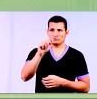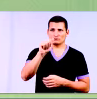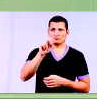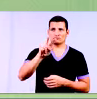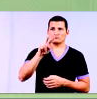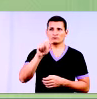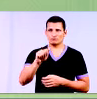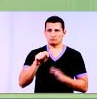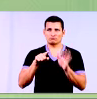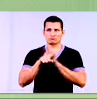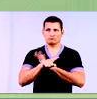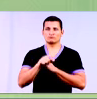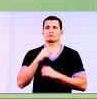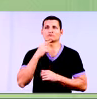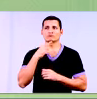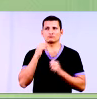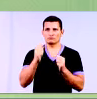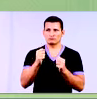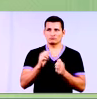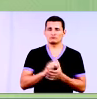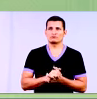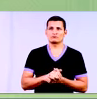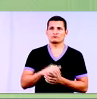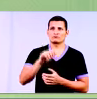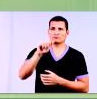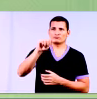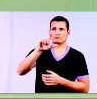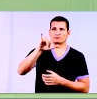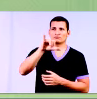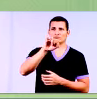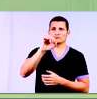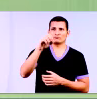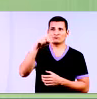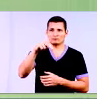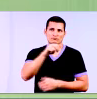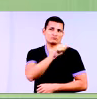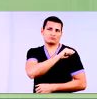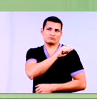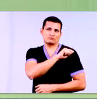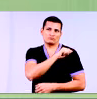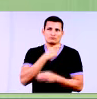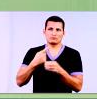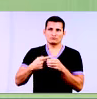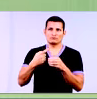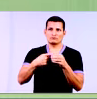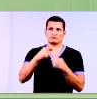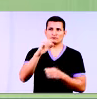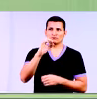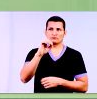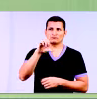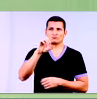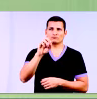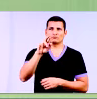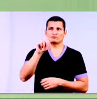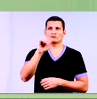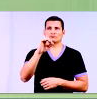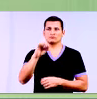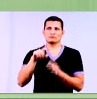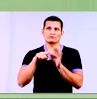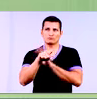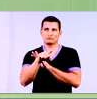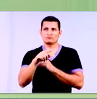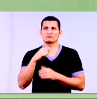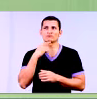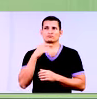tirar as dúvidas. Quem perguntou isso aí foi o Alisson, lá de Colorado, tá, pessoal? Beleza, Alisson. Então, os dispositivos físicos, a gente está falando